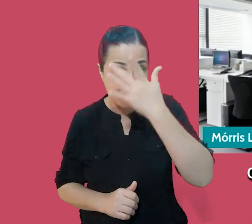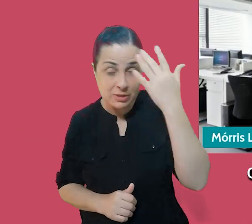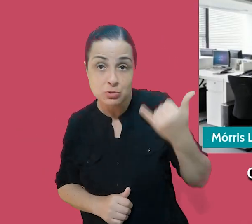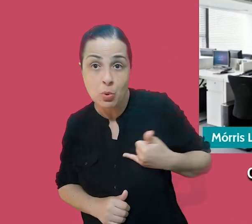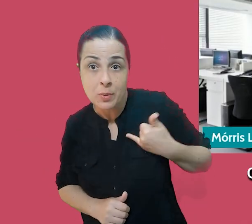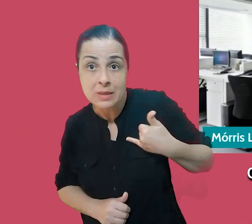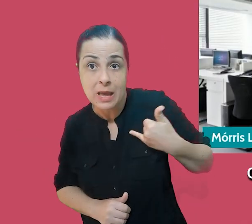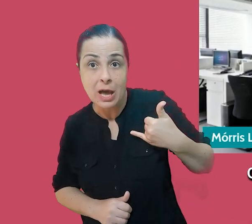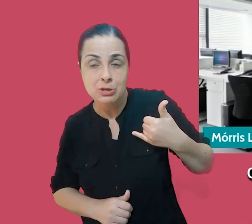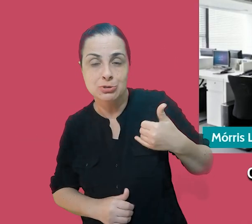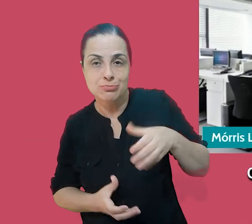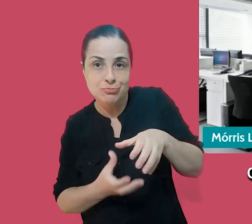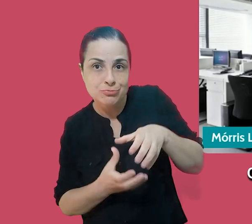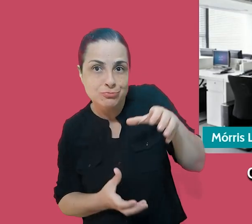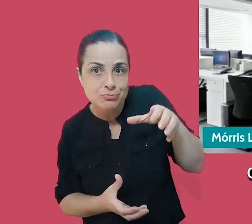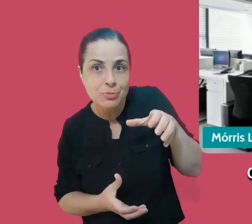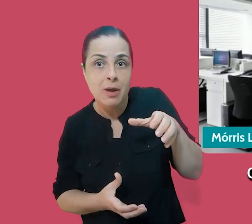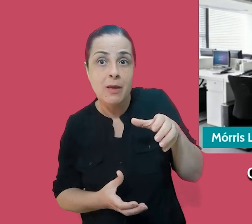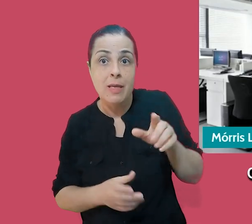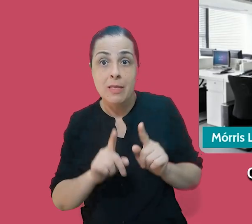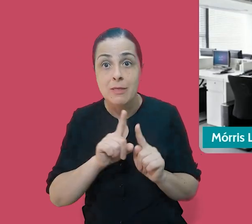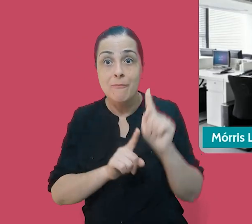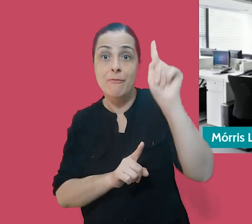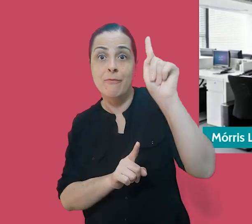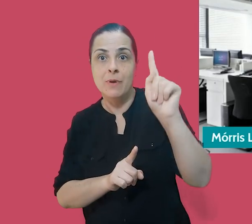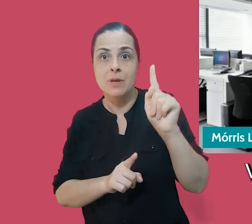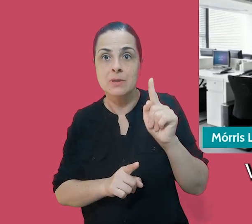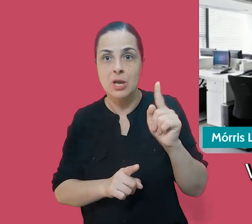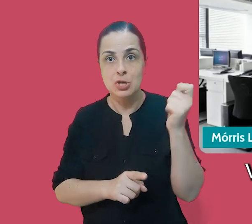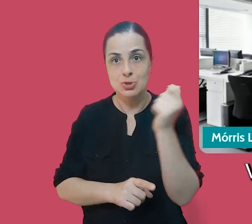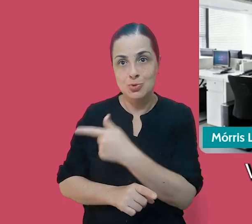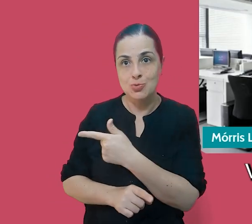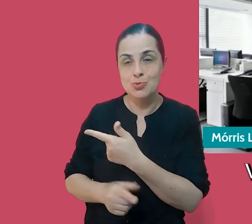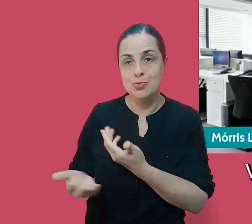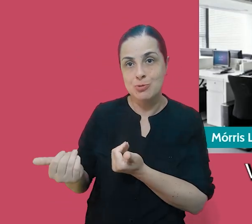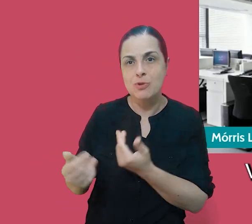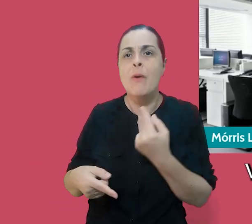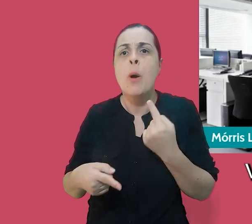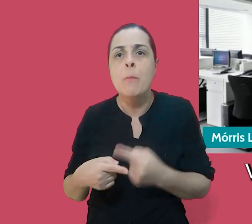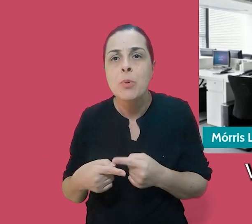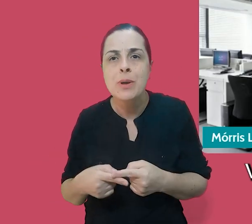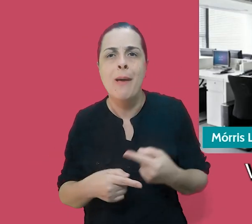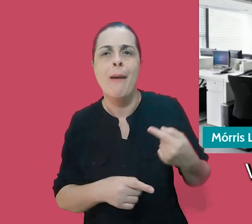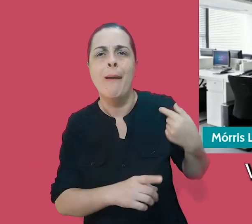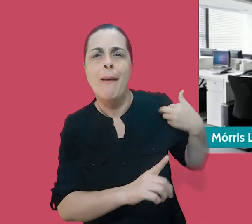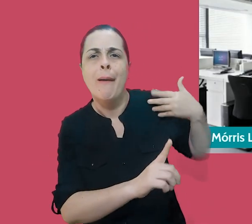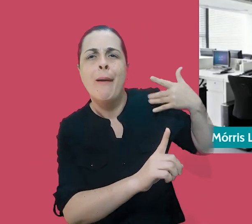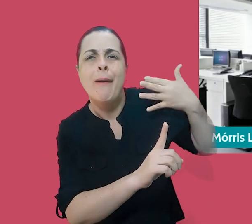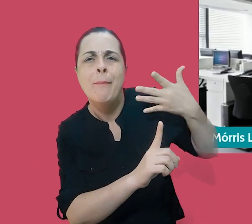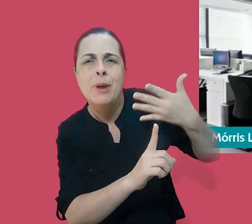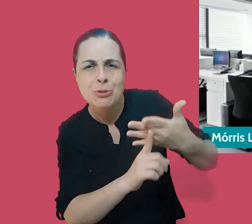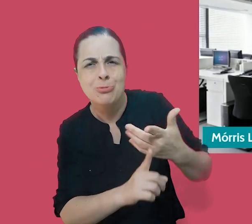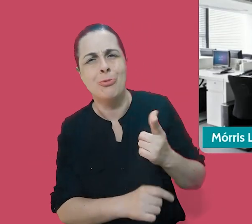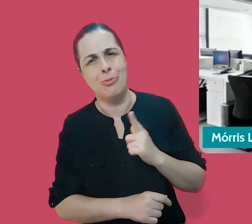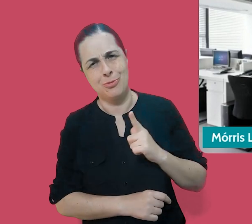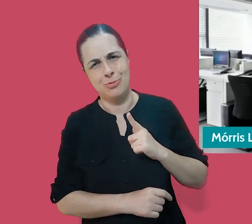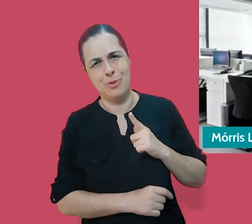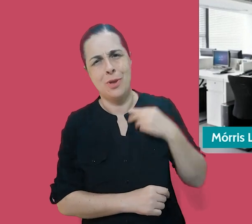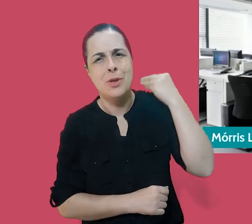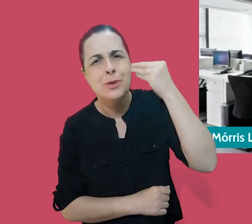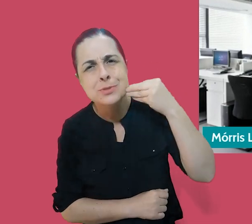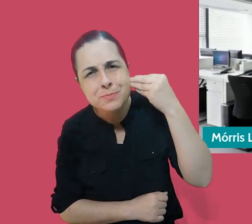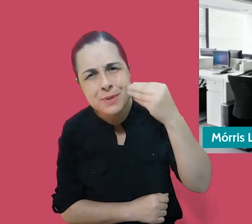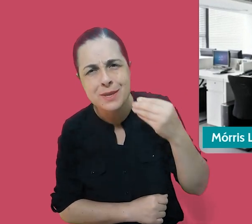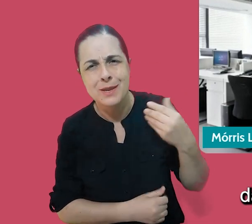do uso da IA generativa, que é o repertório. Você tendo o repertório que a experiência traz, você vai saber fazer